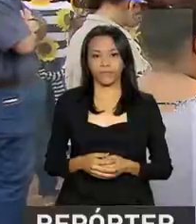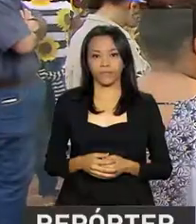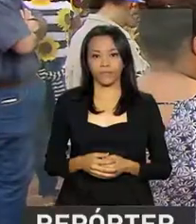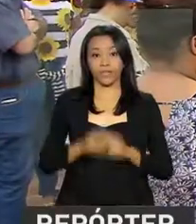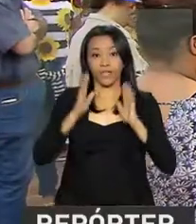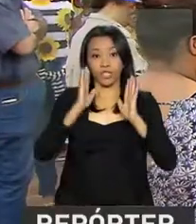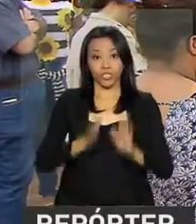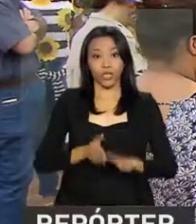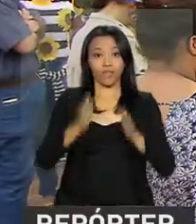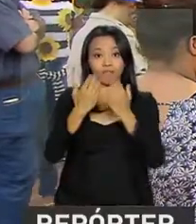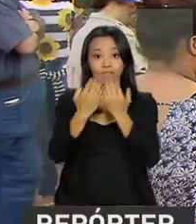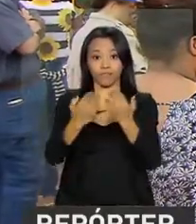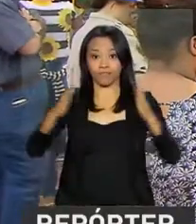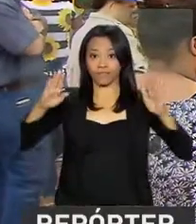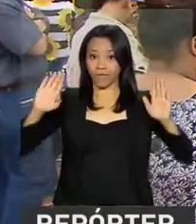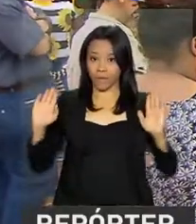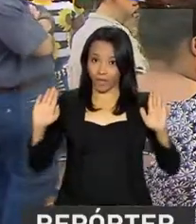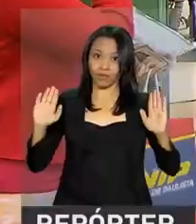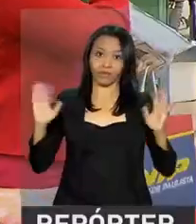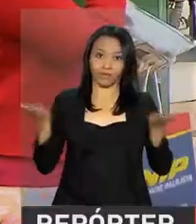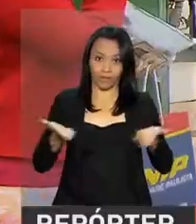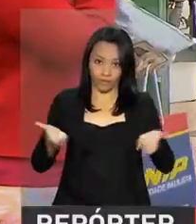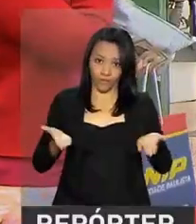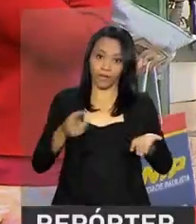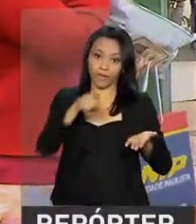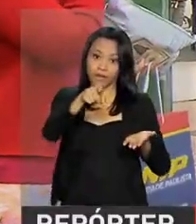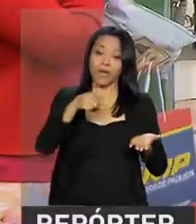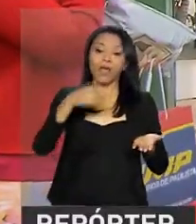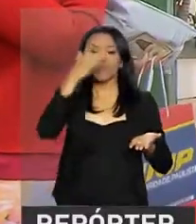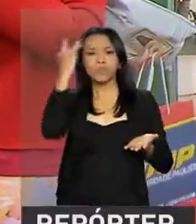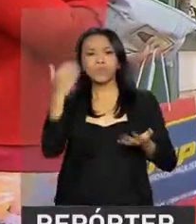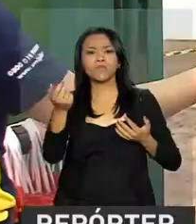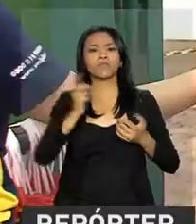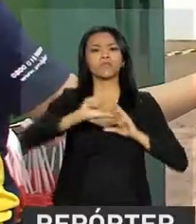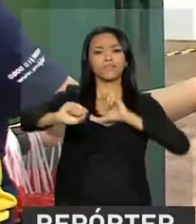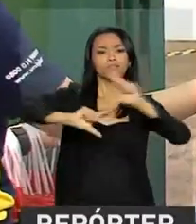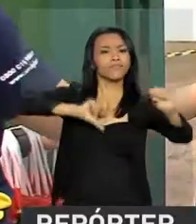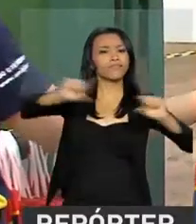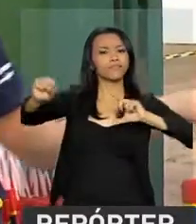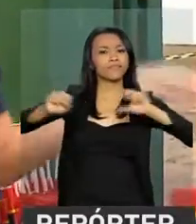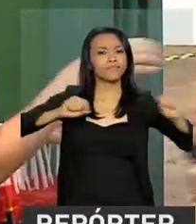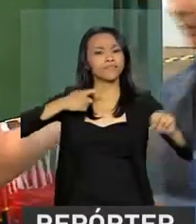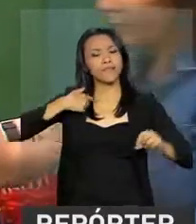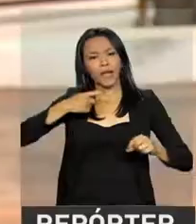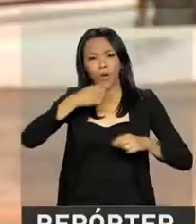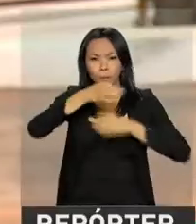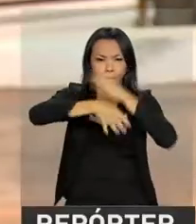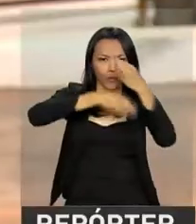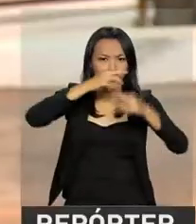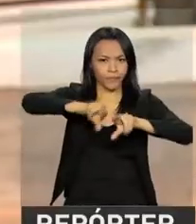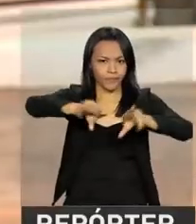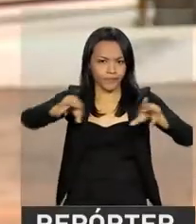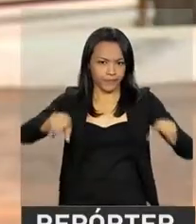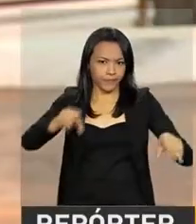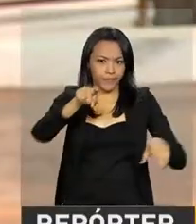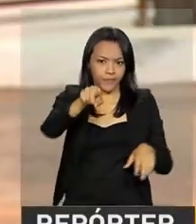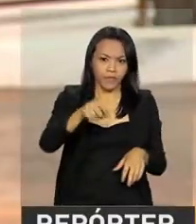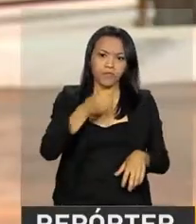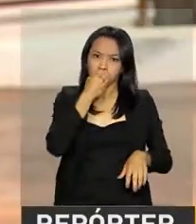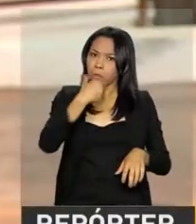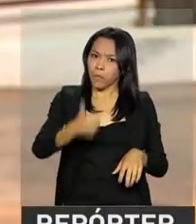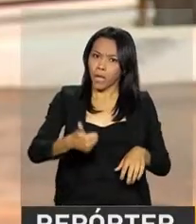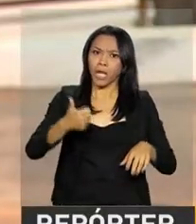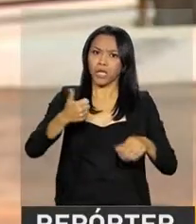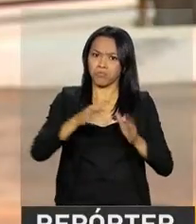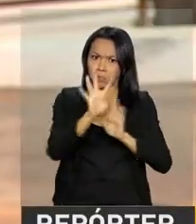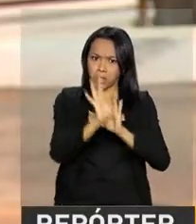Já com os portões novamente abertos, as impressões variaram em relação ao conteúdo cobrado. Fora os textos que foram bem